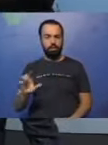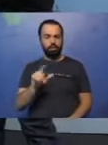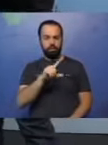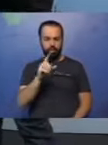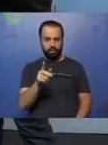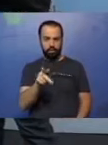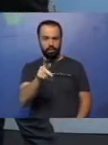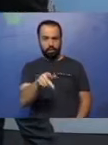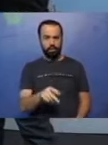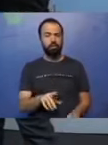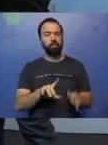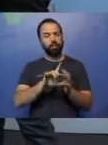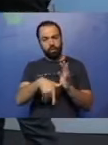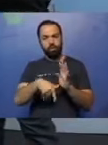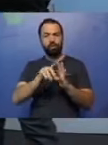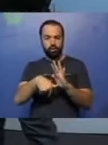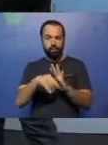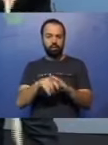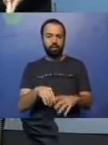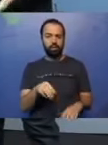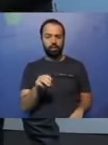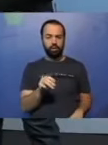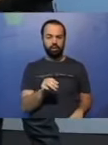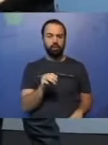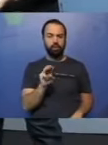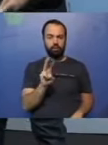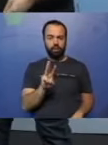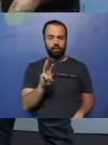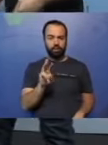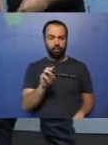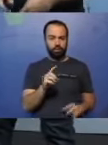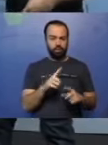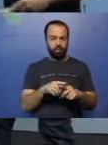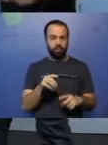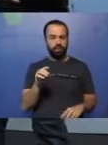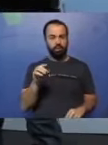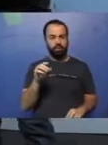Posso rodar, sai amarelo 3 vezes seguidas.